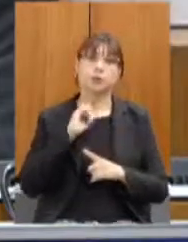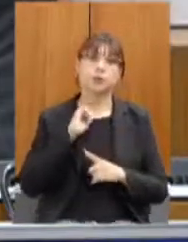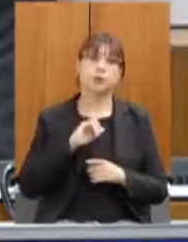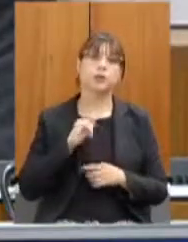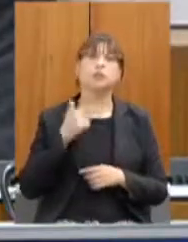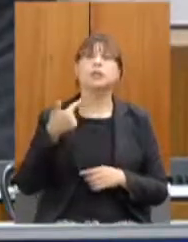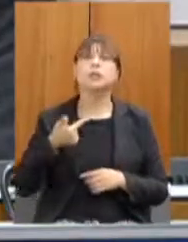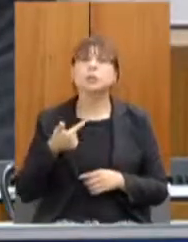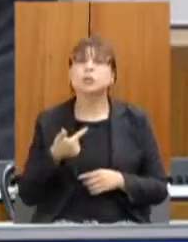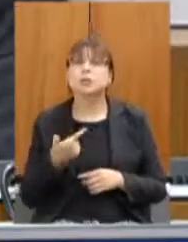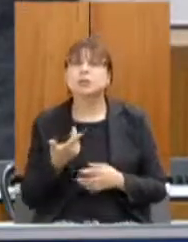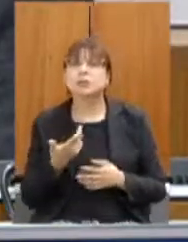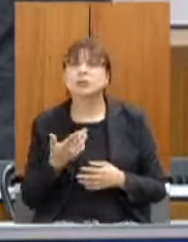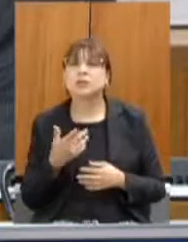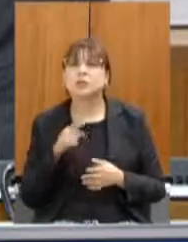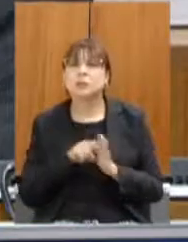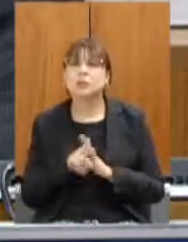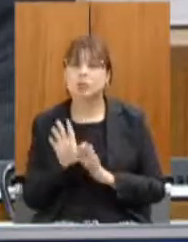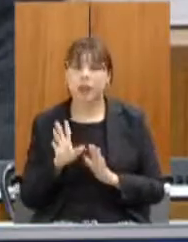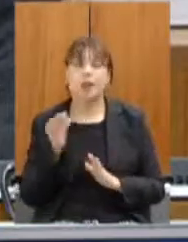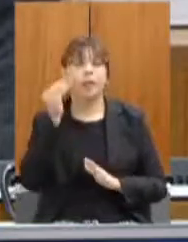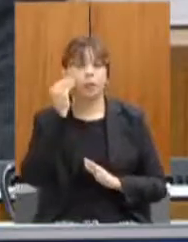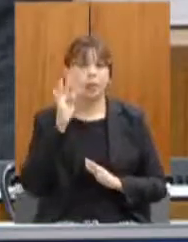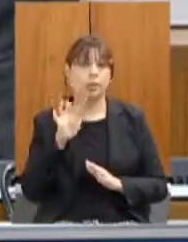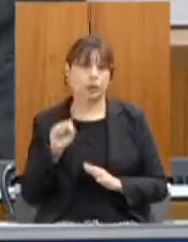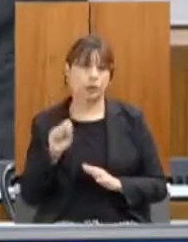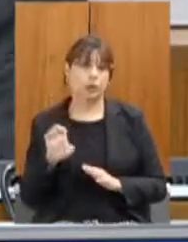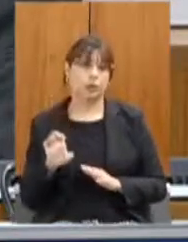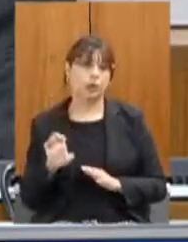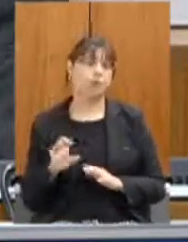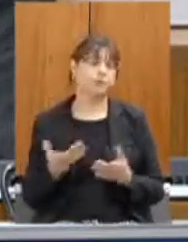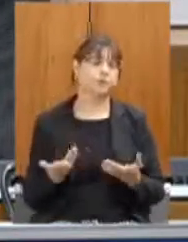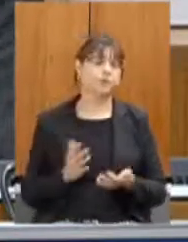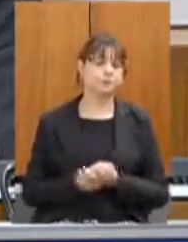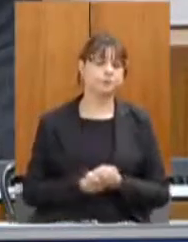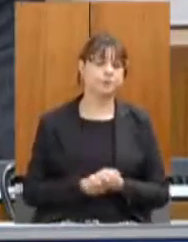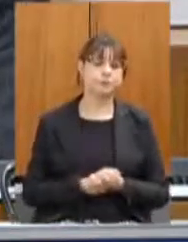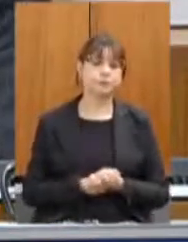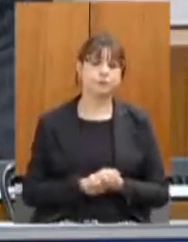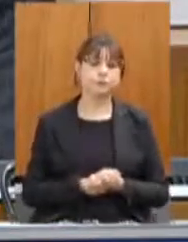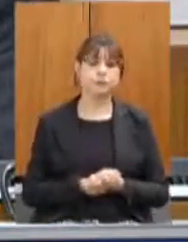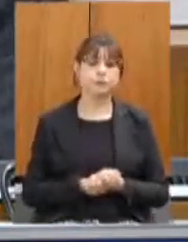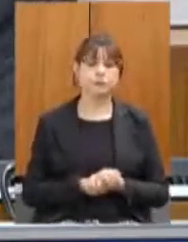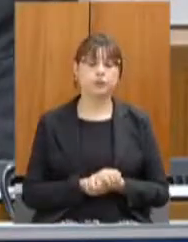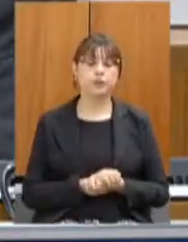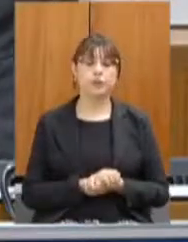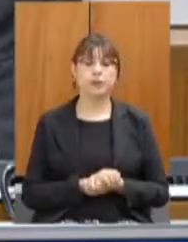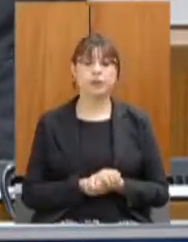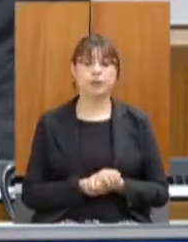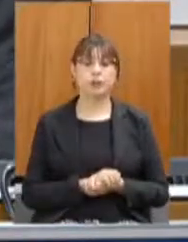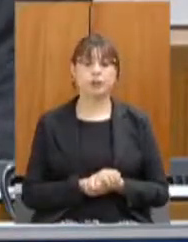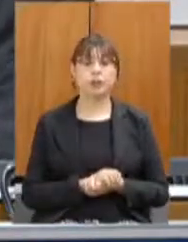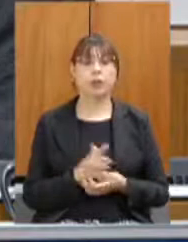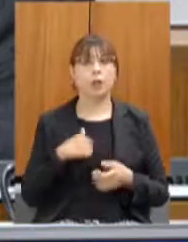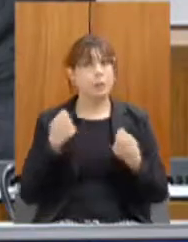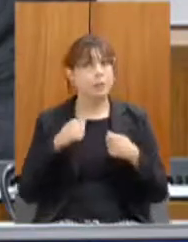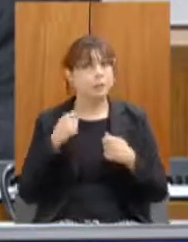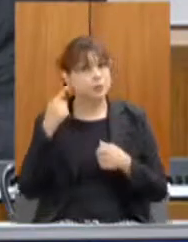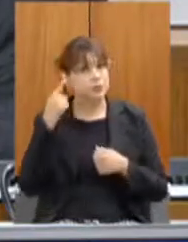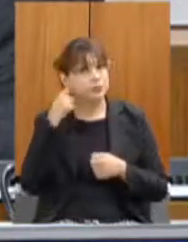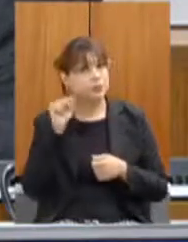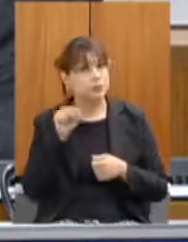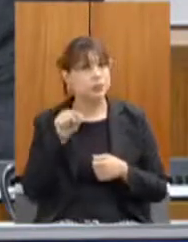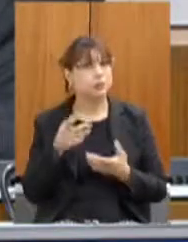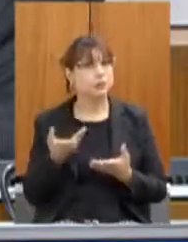questão do ano dos Testes dos Testes tá eu preciso ter noção exata